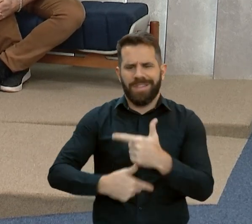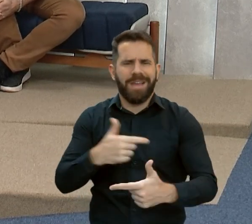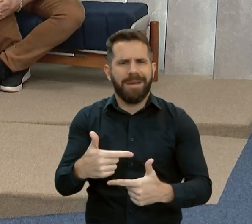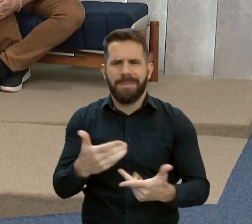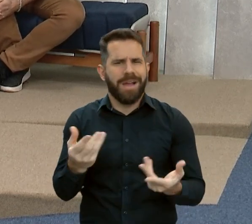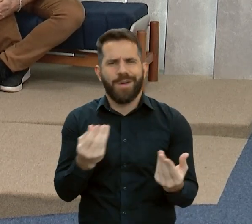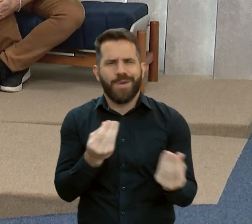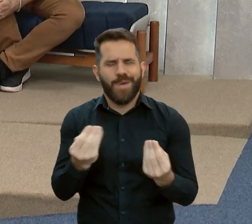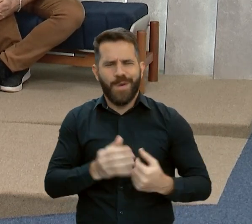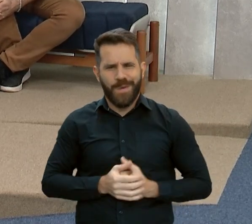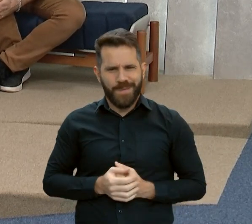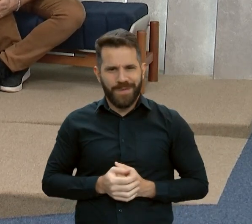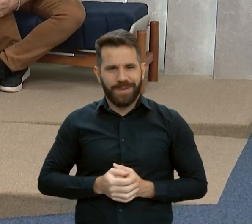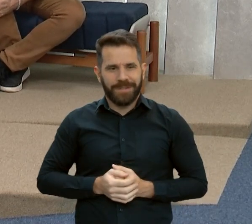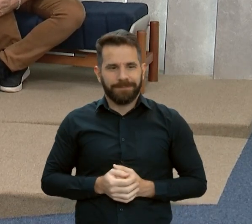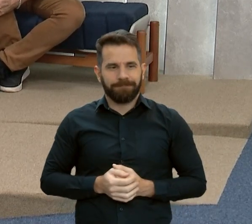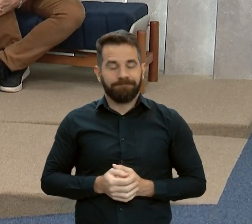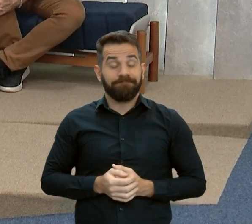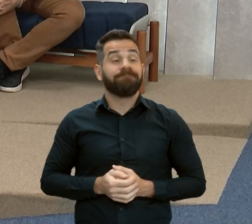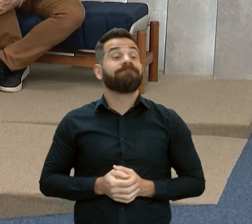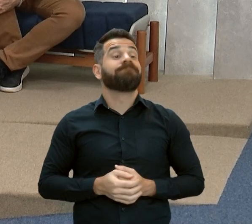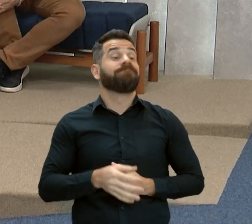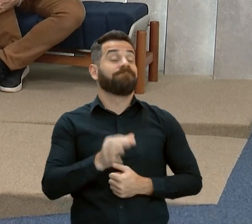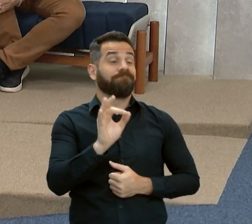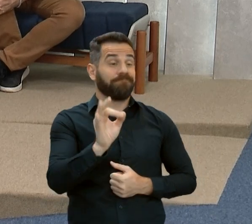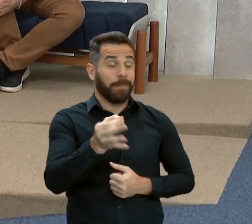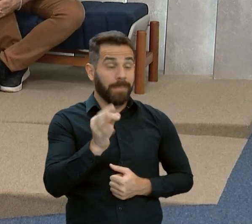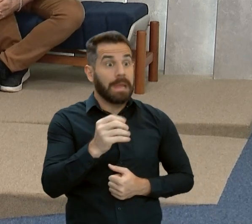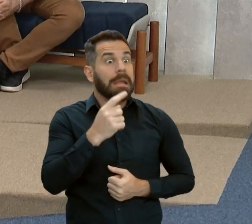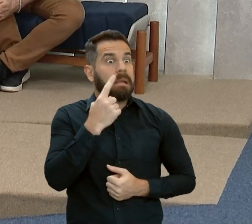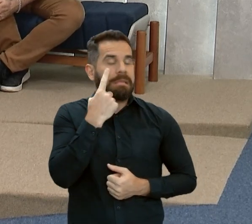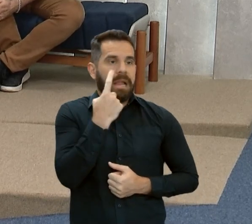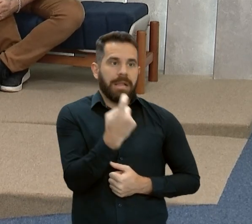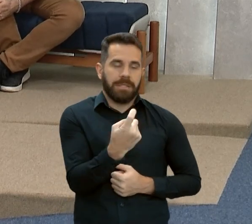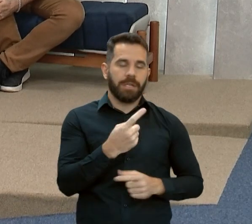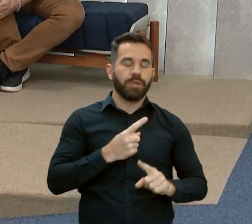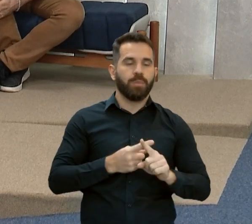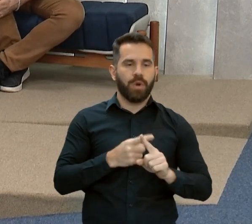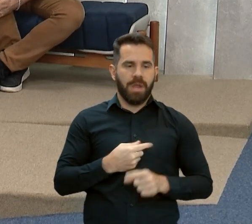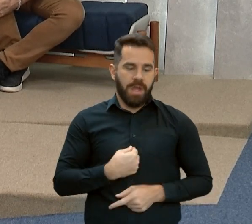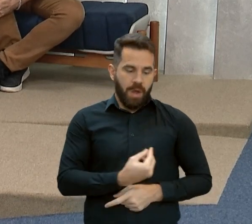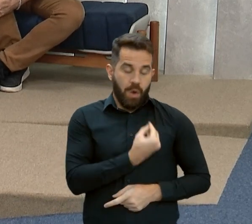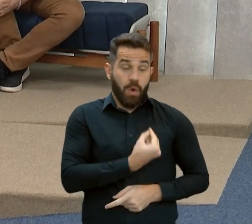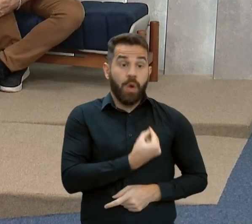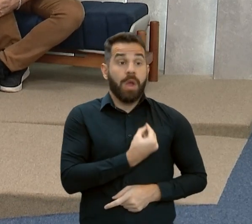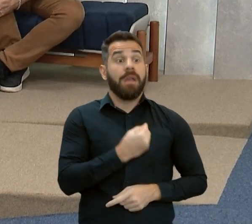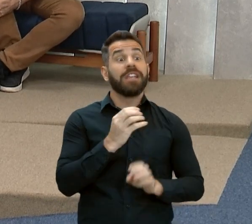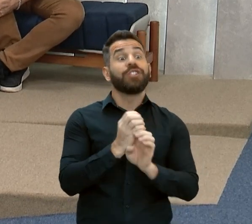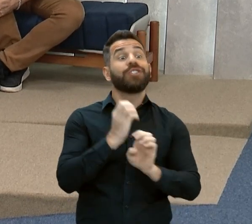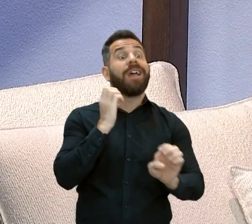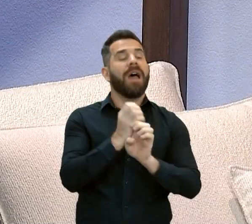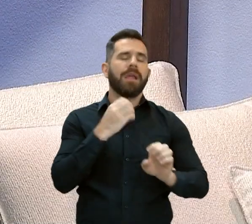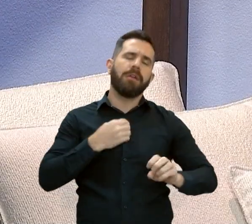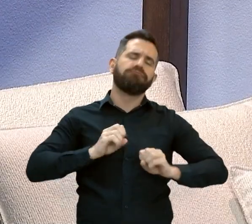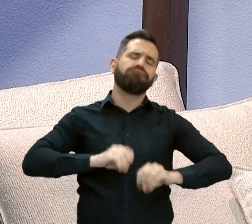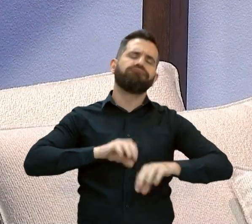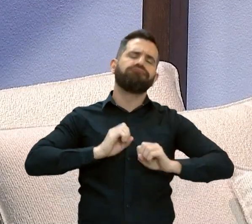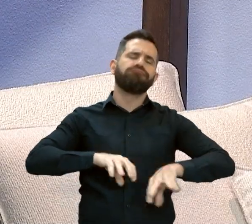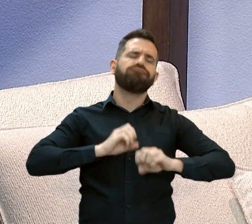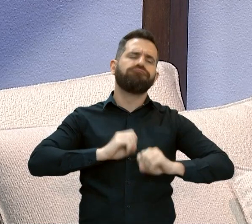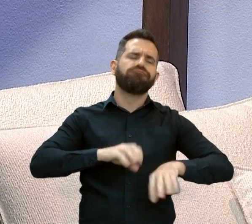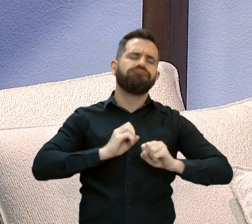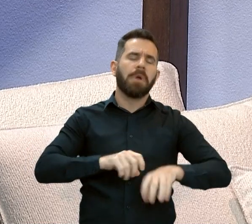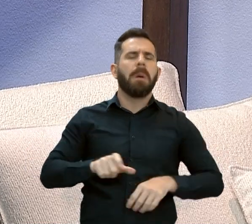Muito interessante como aconteceu, porque eu estava na sala de aula, lá na engenharia, dando aula, e alguém me